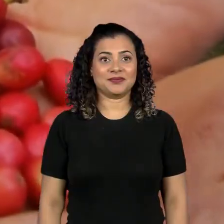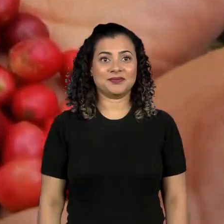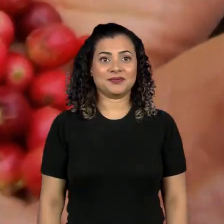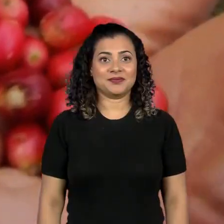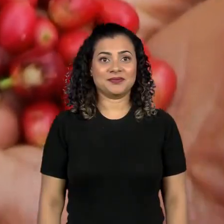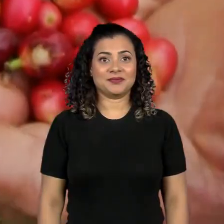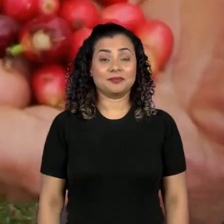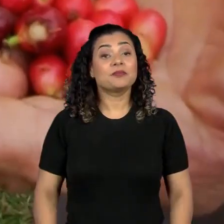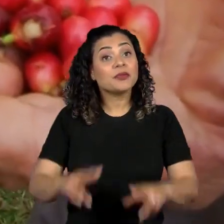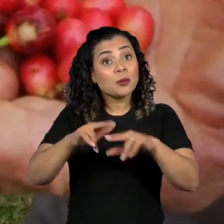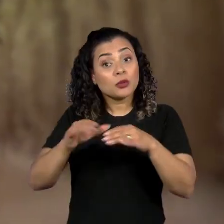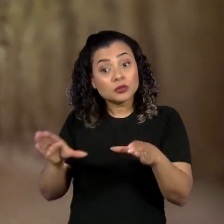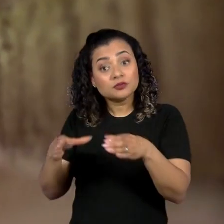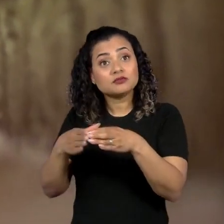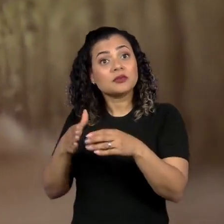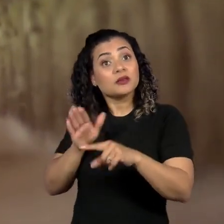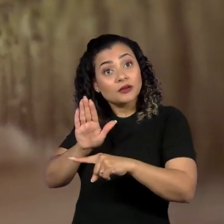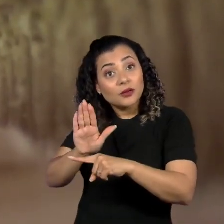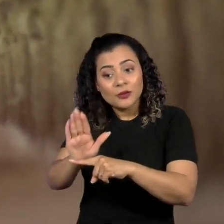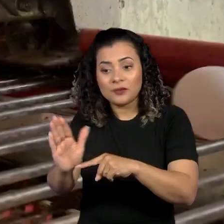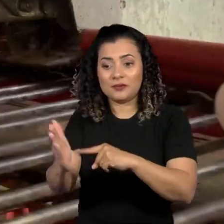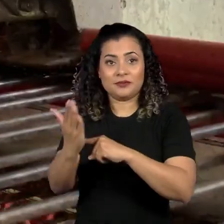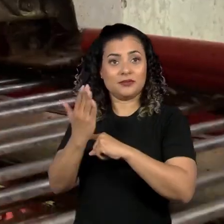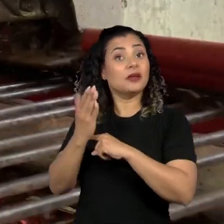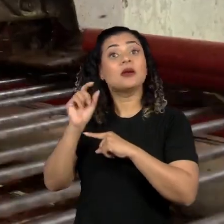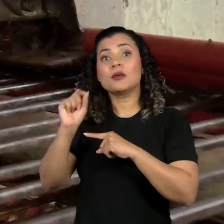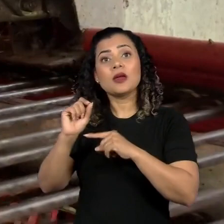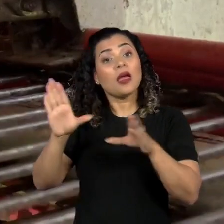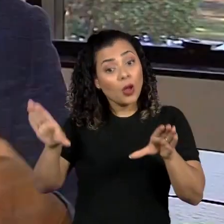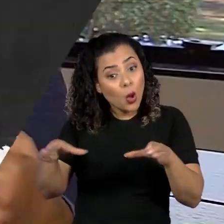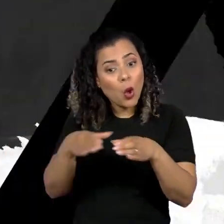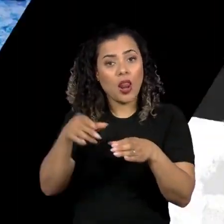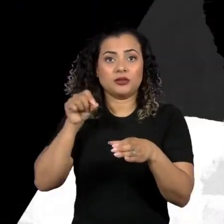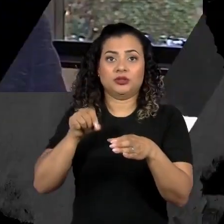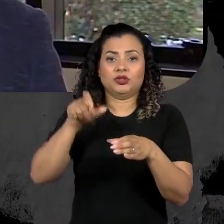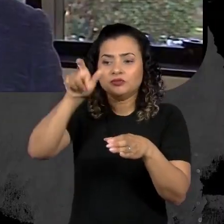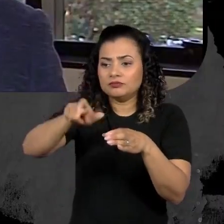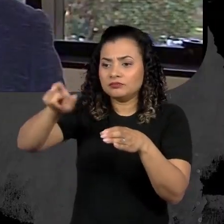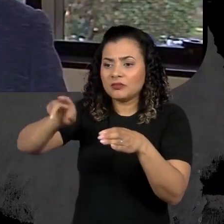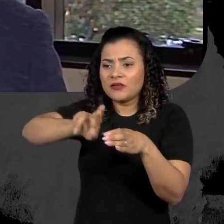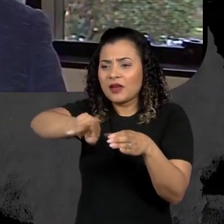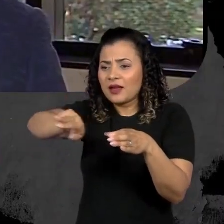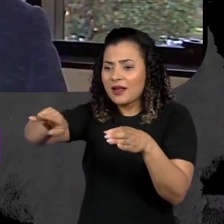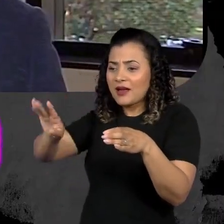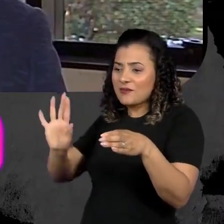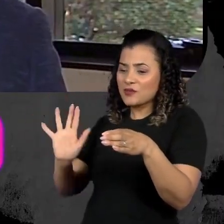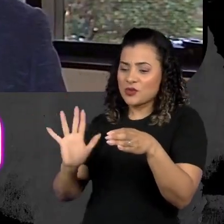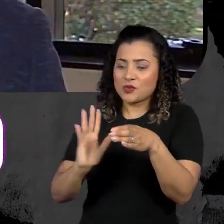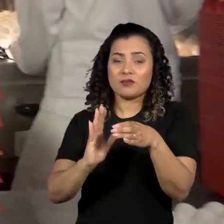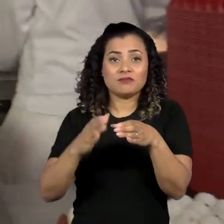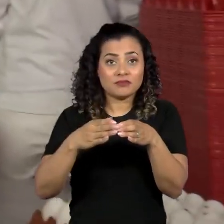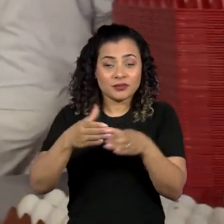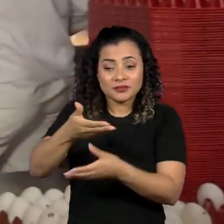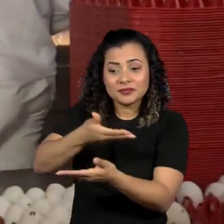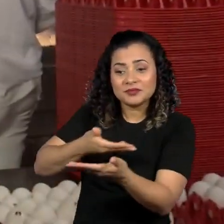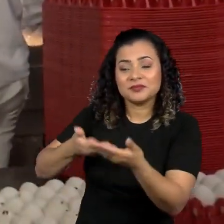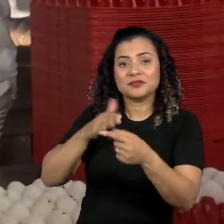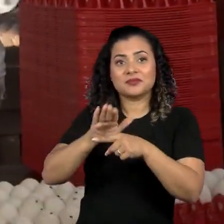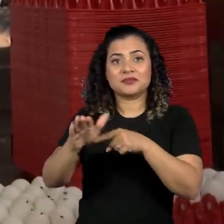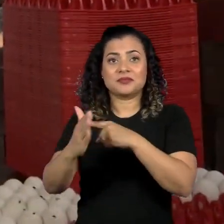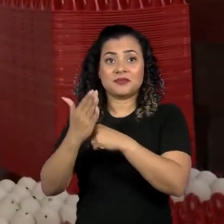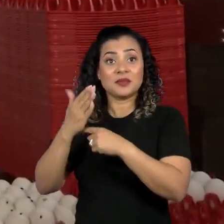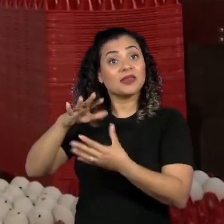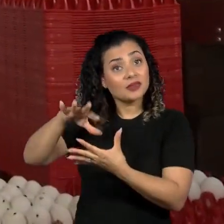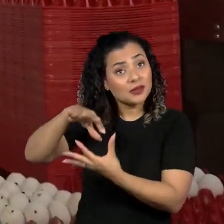Então, o cooperativismo, ele é, acima de tudo, um movimento coletivo, um movimento democrático e um movimento para